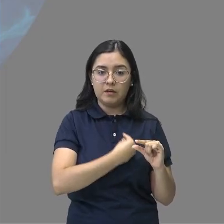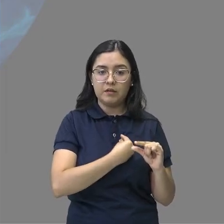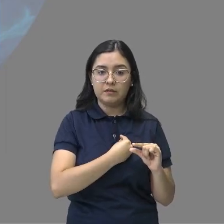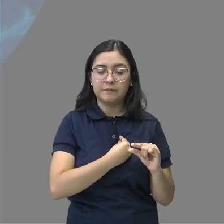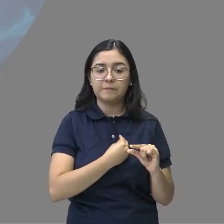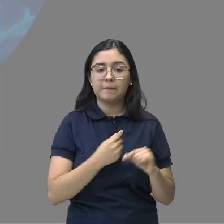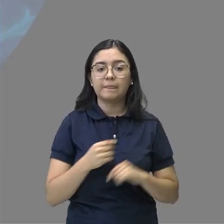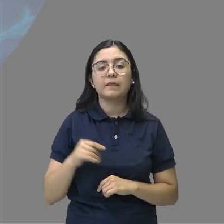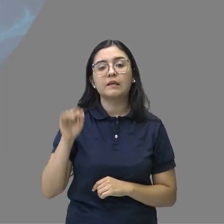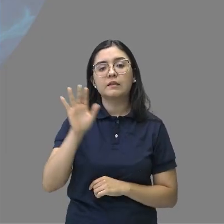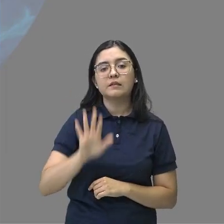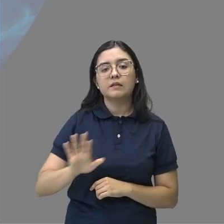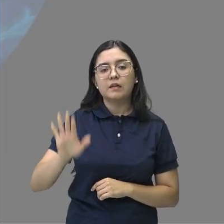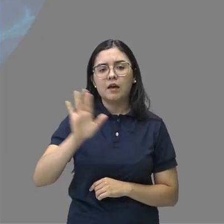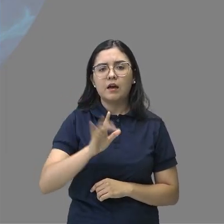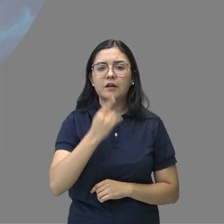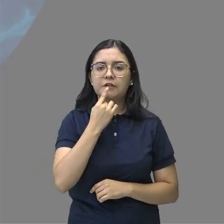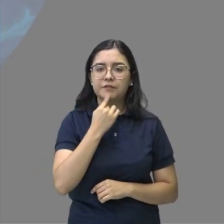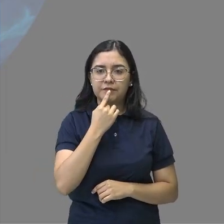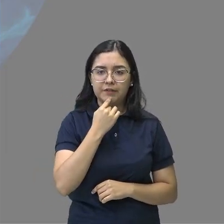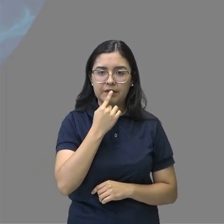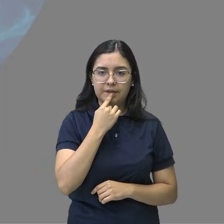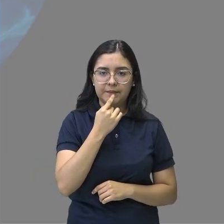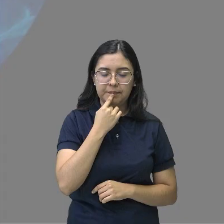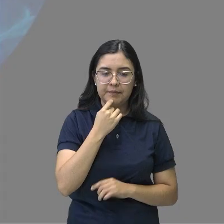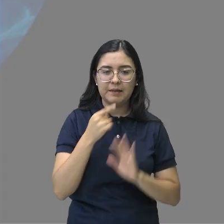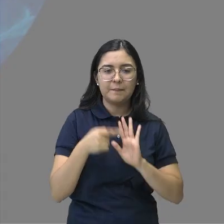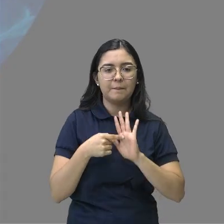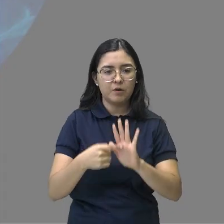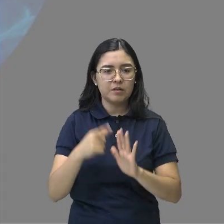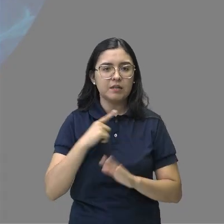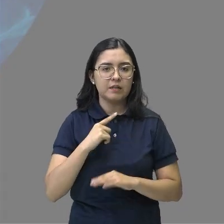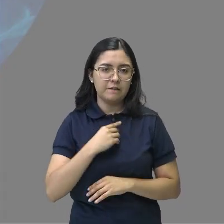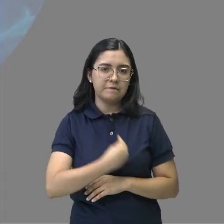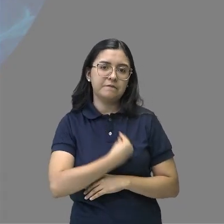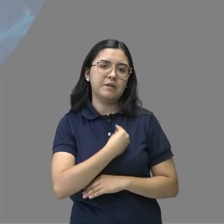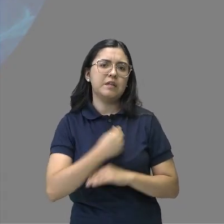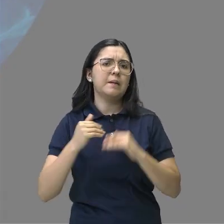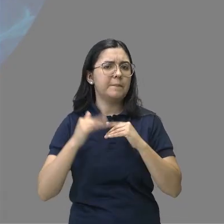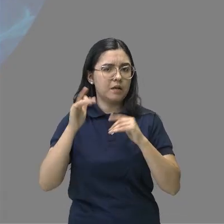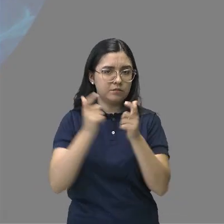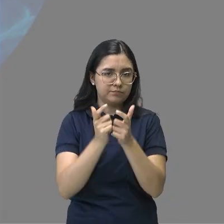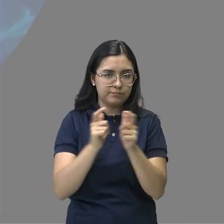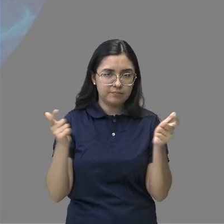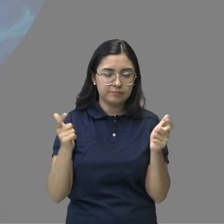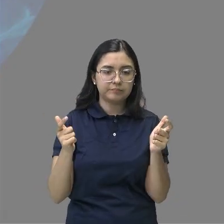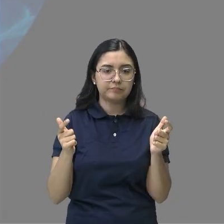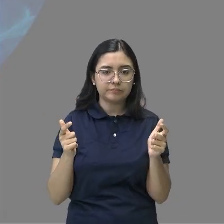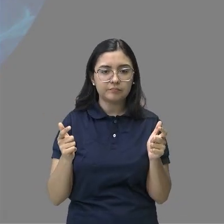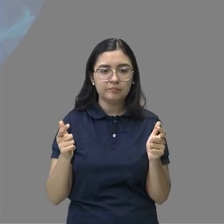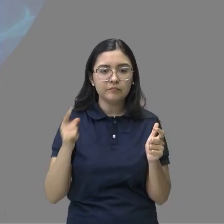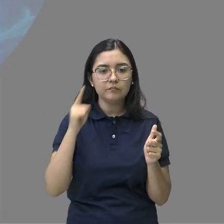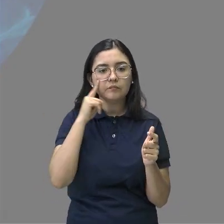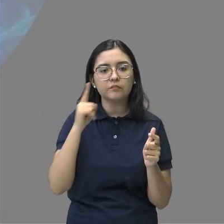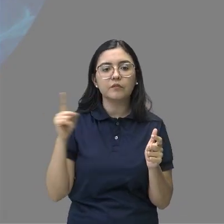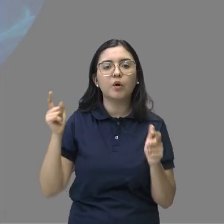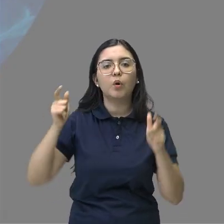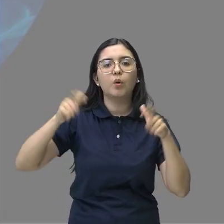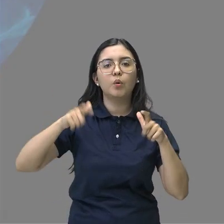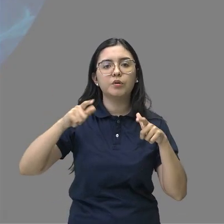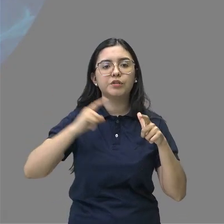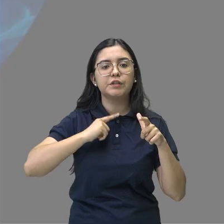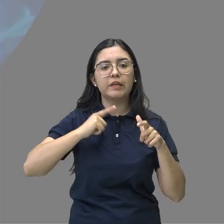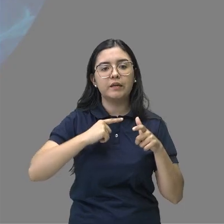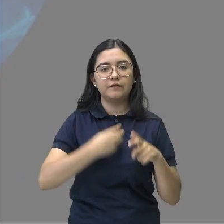vai mostrar para a gente uma maior diversidade de vida. Então, observe aí que aonde nós estamos vendo uma maior